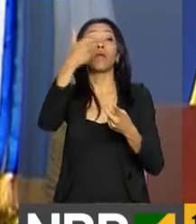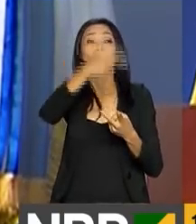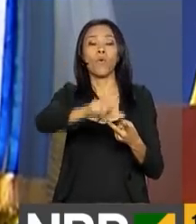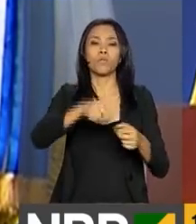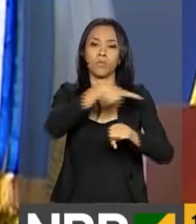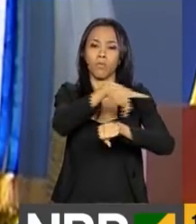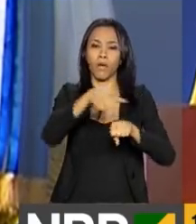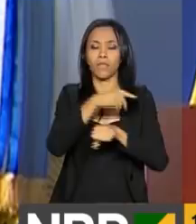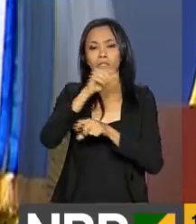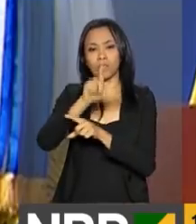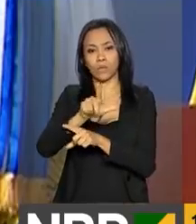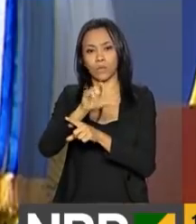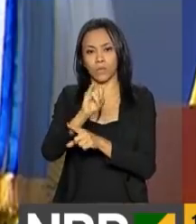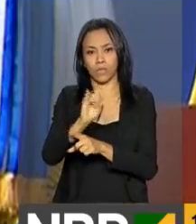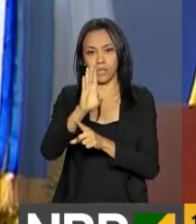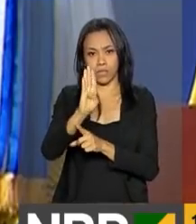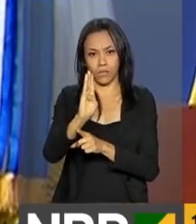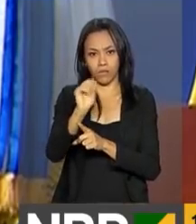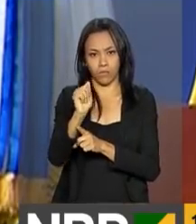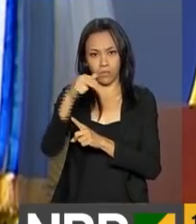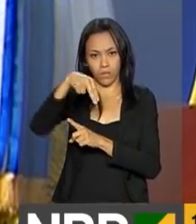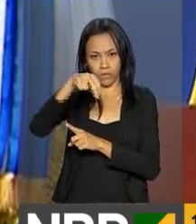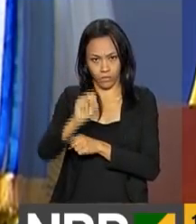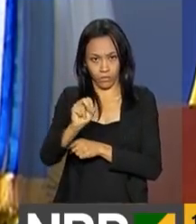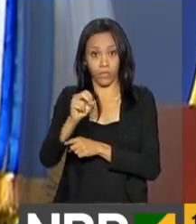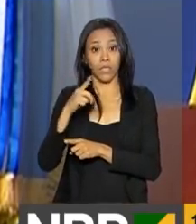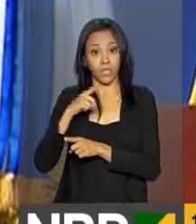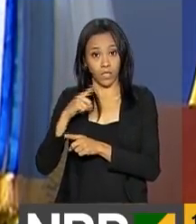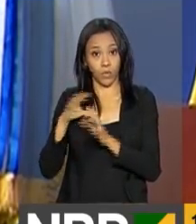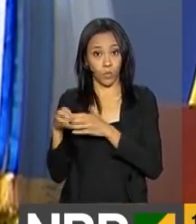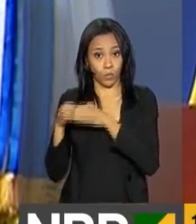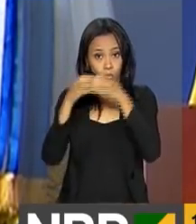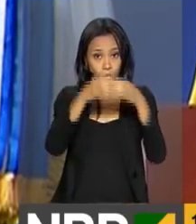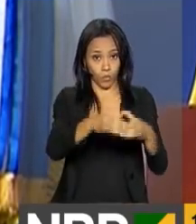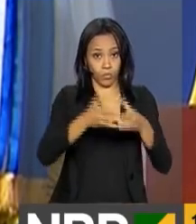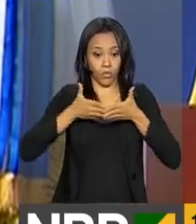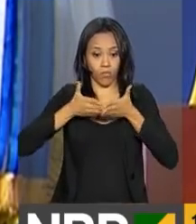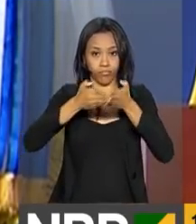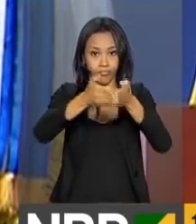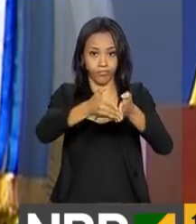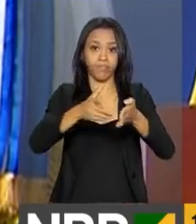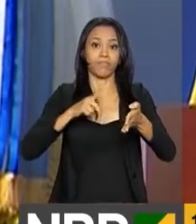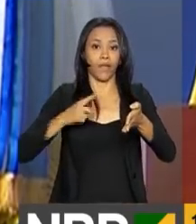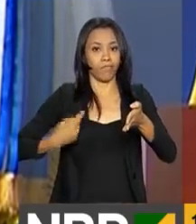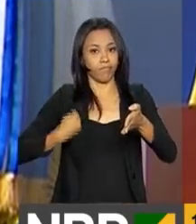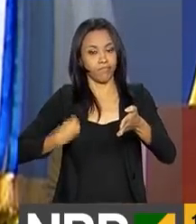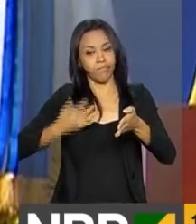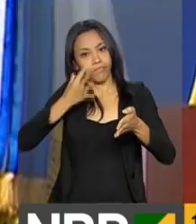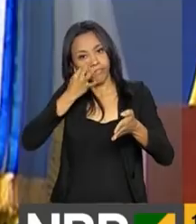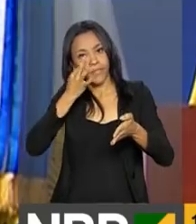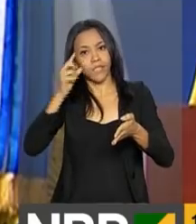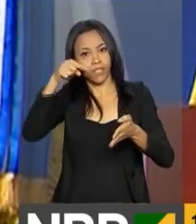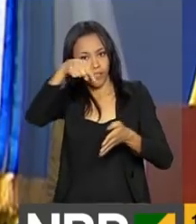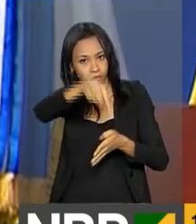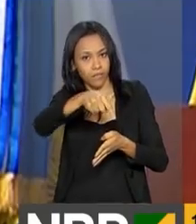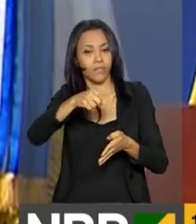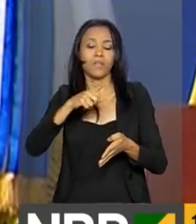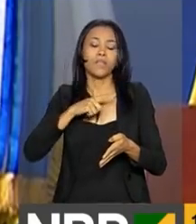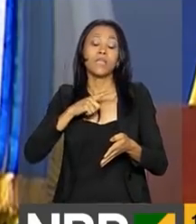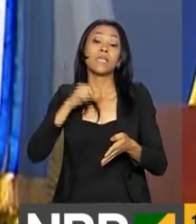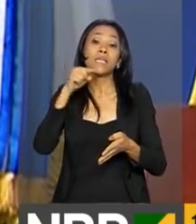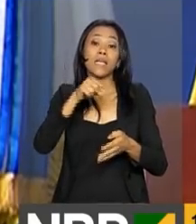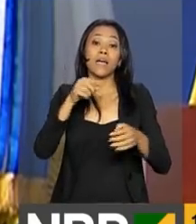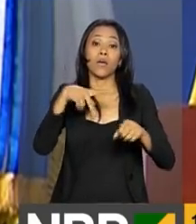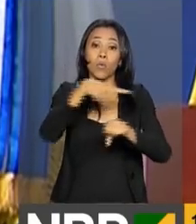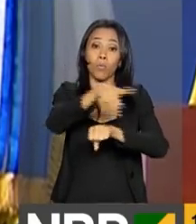onde também há uma parte da Marinha, no Líbano. Eu verifiquei o apreço que o povo